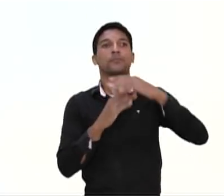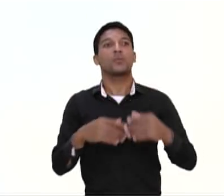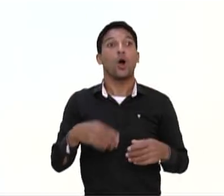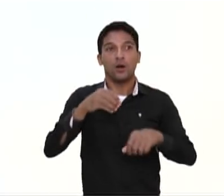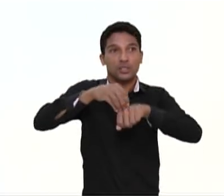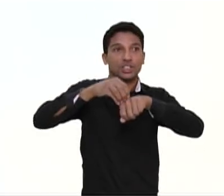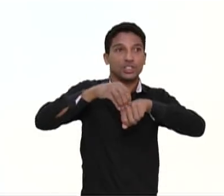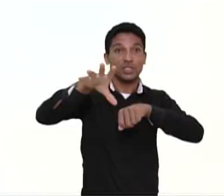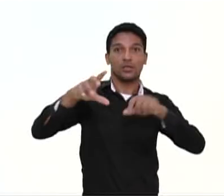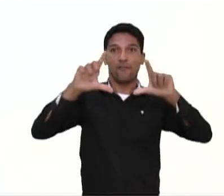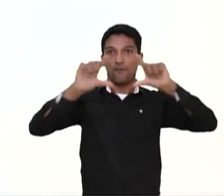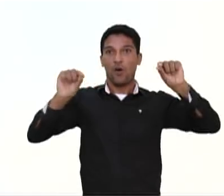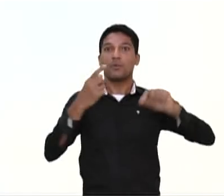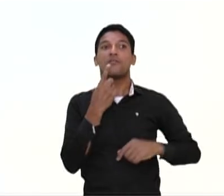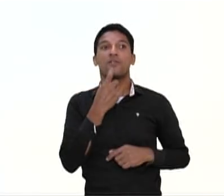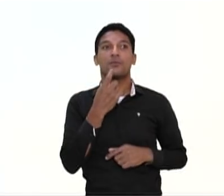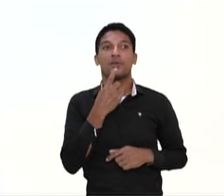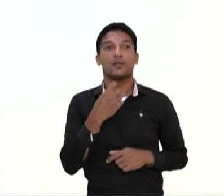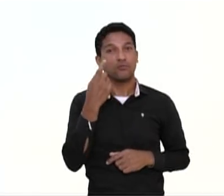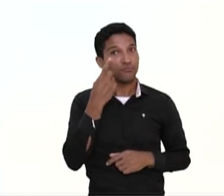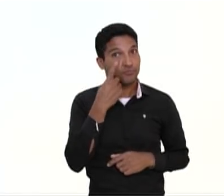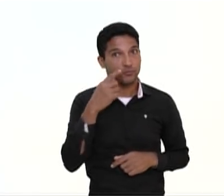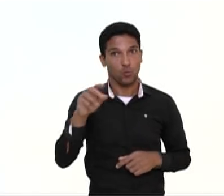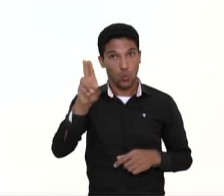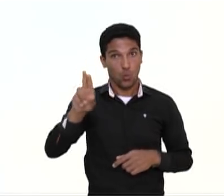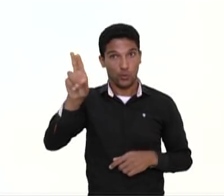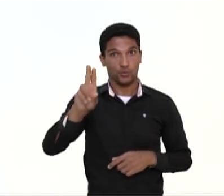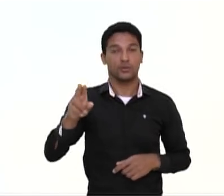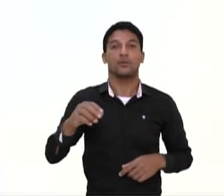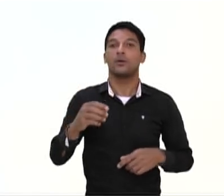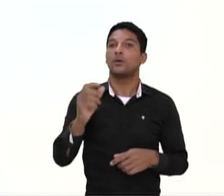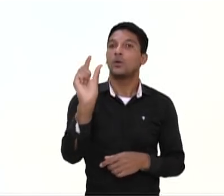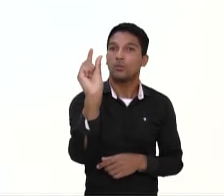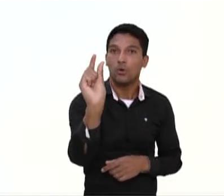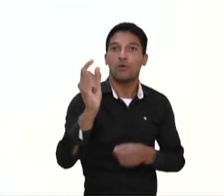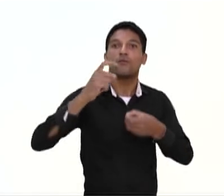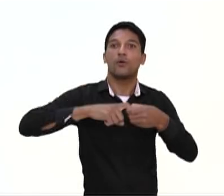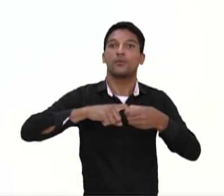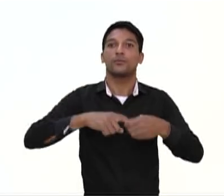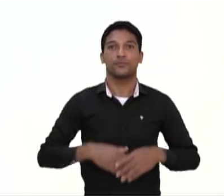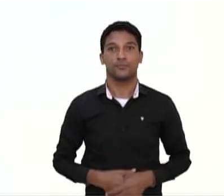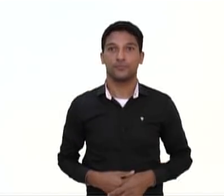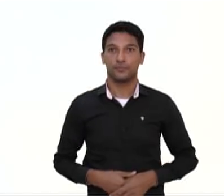menos delta sobre 4A, ok? E nós já retornamos aí.